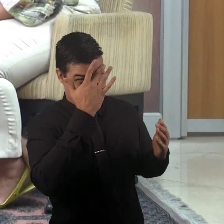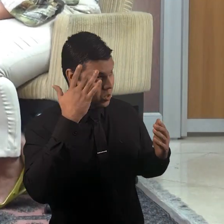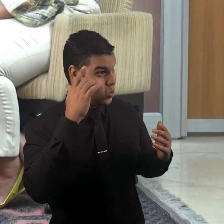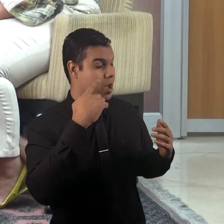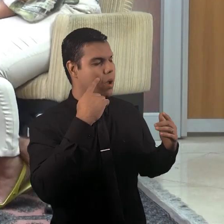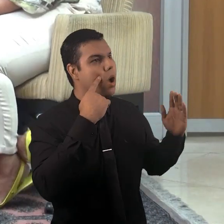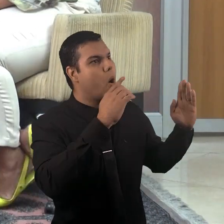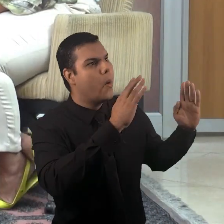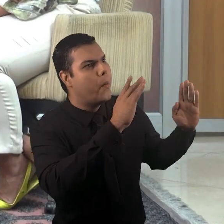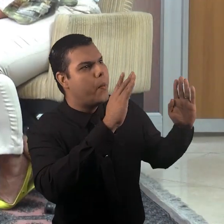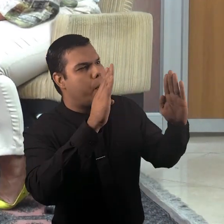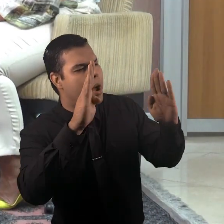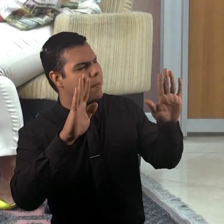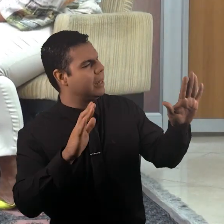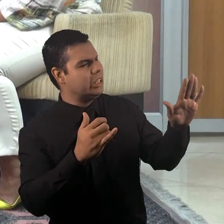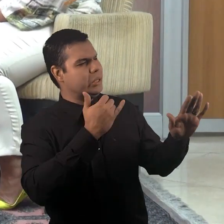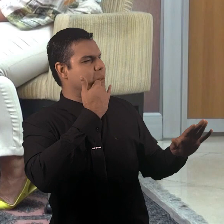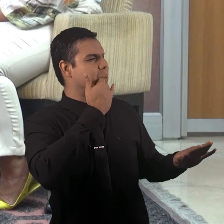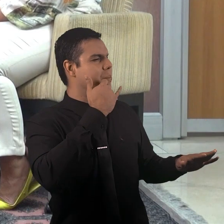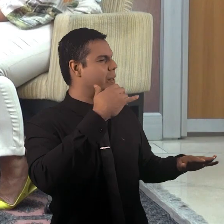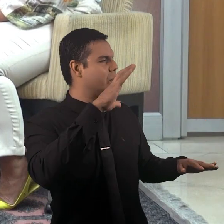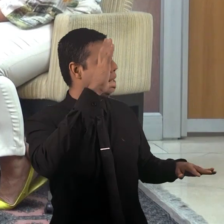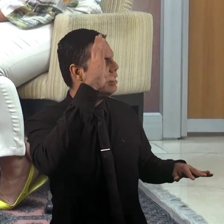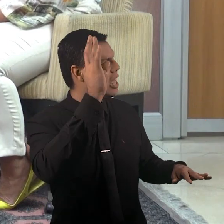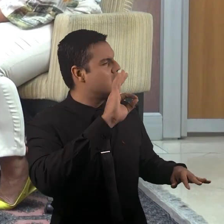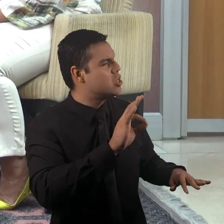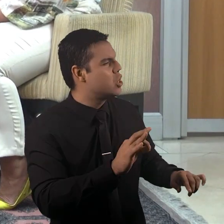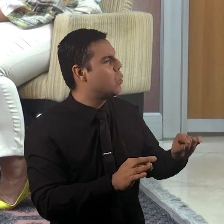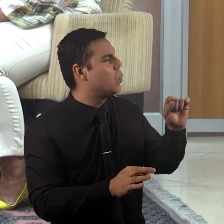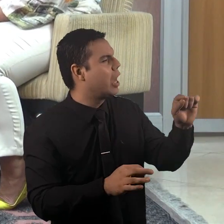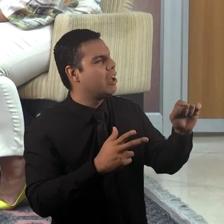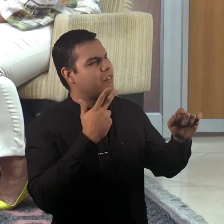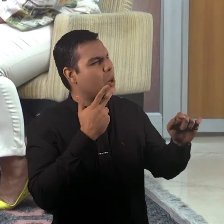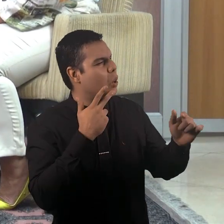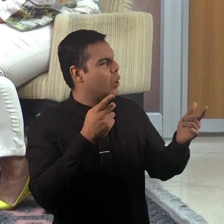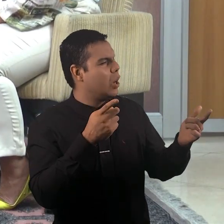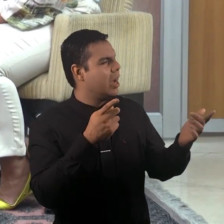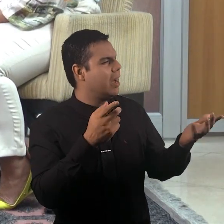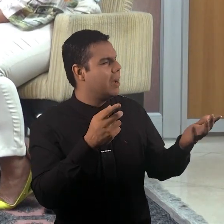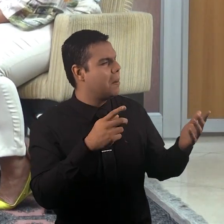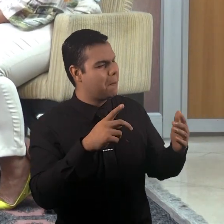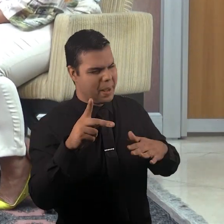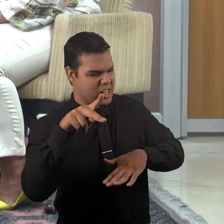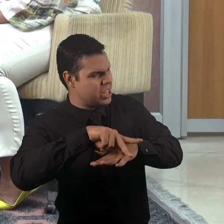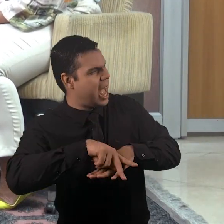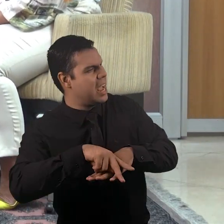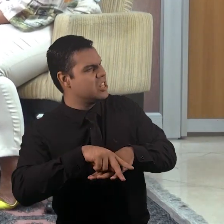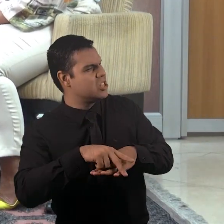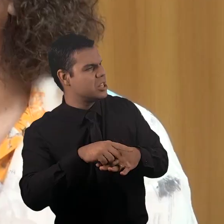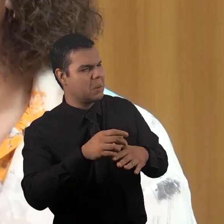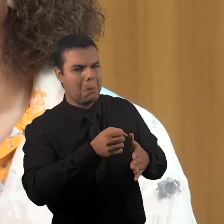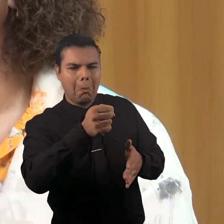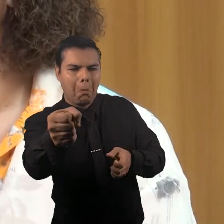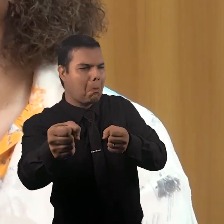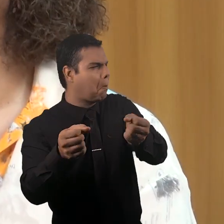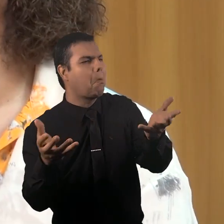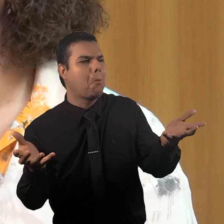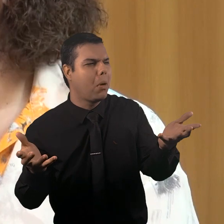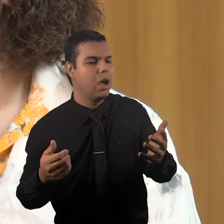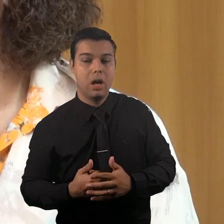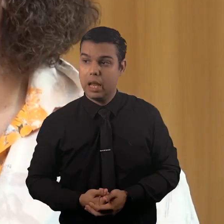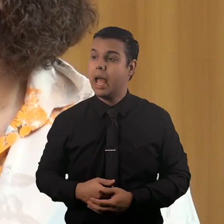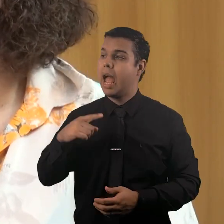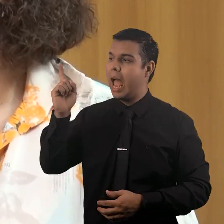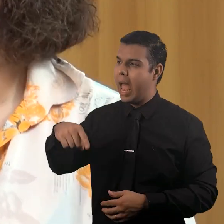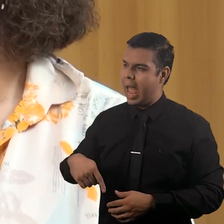escutando, nos assistindo, mas para mim não ficou muito claro o que é essa navegação de pacientes. Me explica como é isso. Explico. A navegação de paciente é uma política pública que já